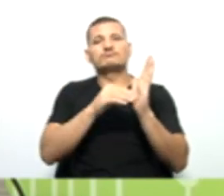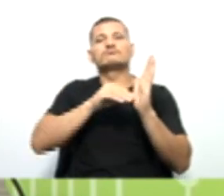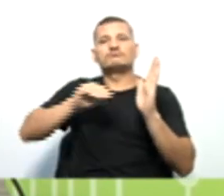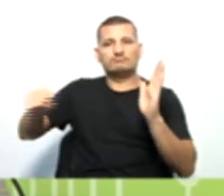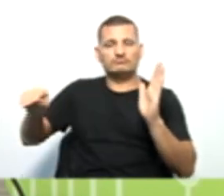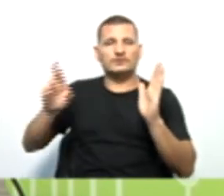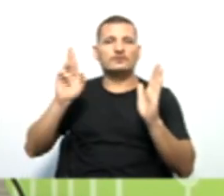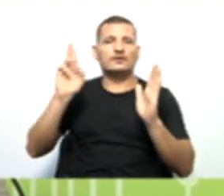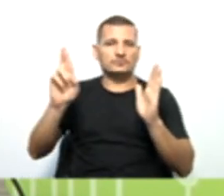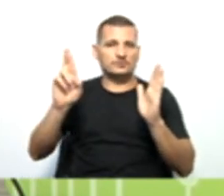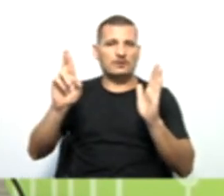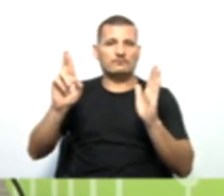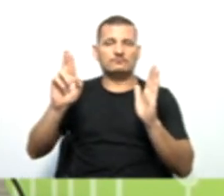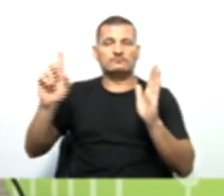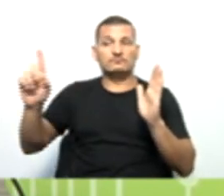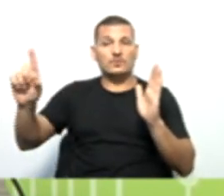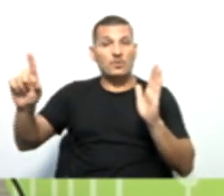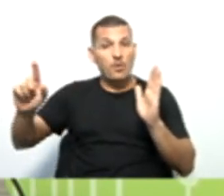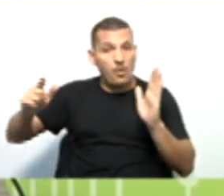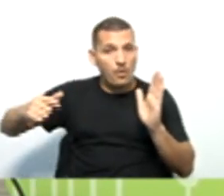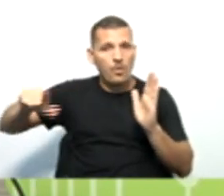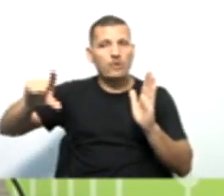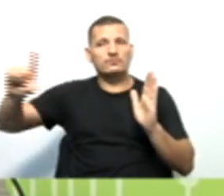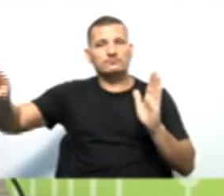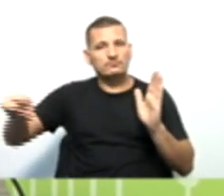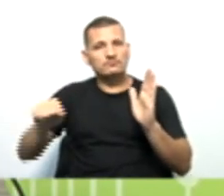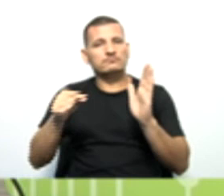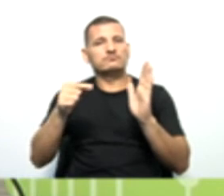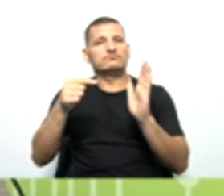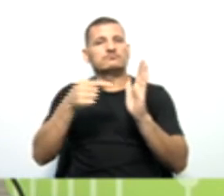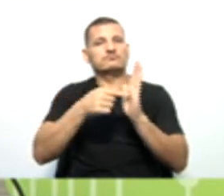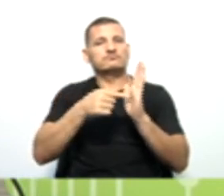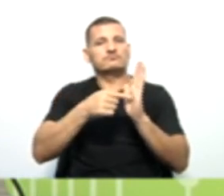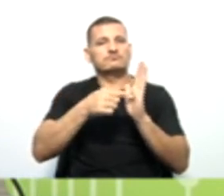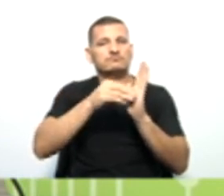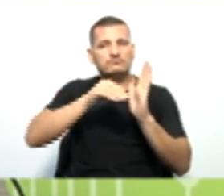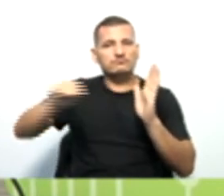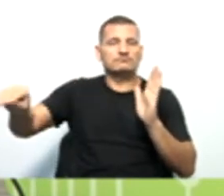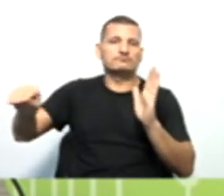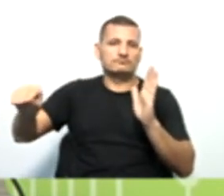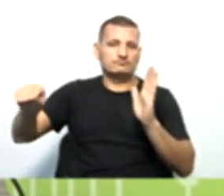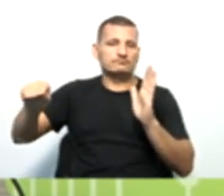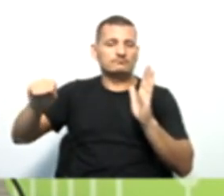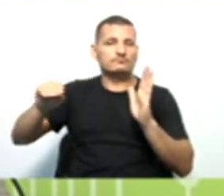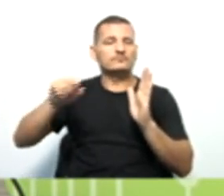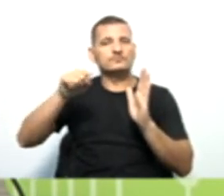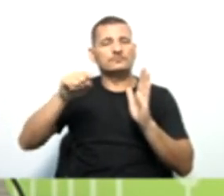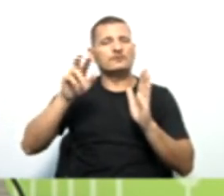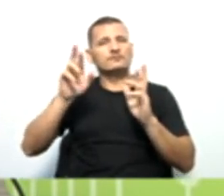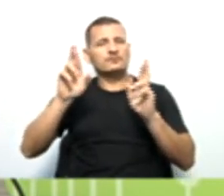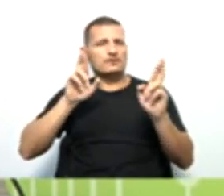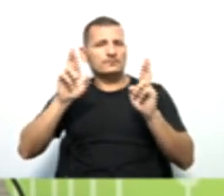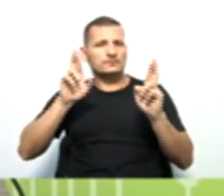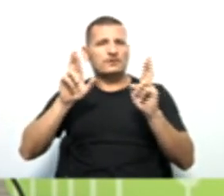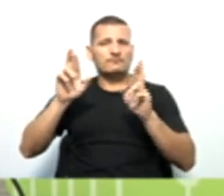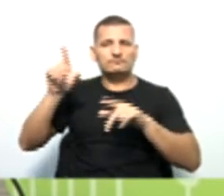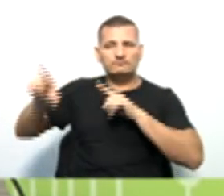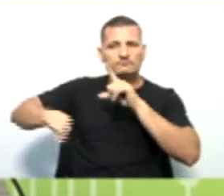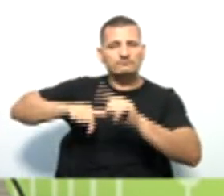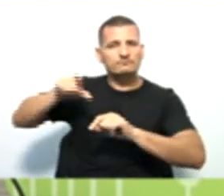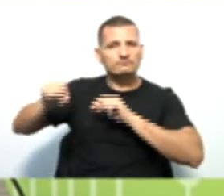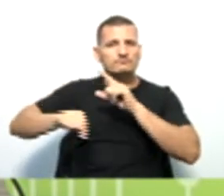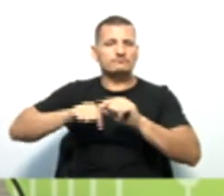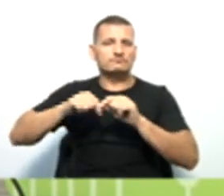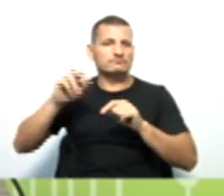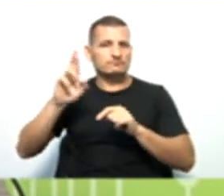pessoas que podem apoiar na execução dessa atividade. Tá? Então, você vai ter lá, vai definir quem é o responsável, que vai levar, que vai ter lá